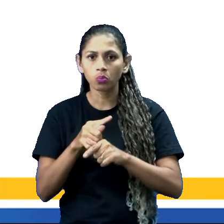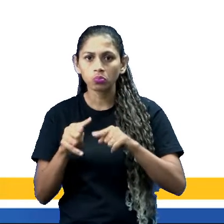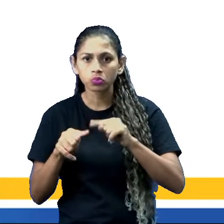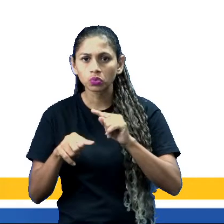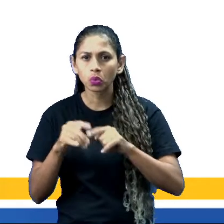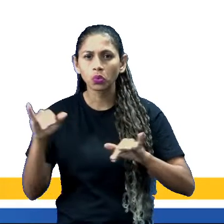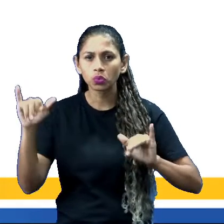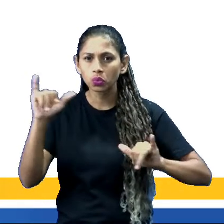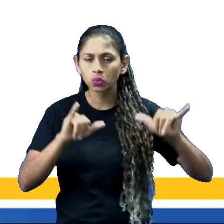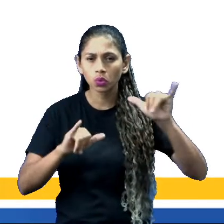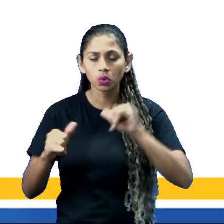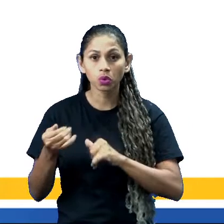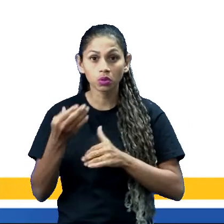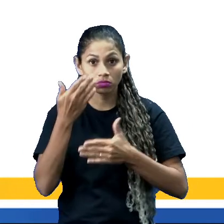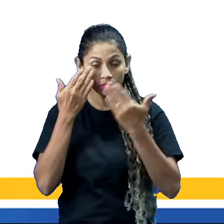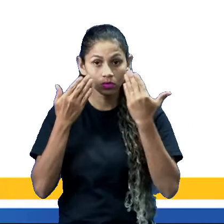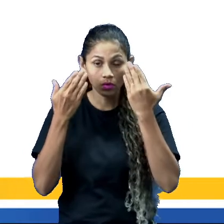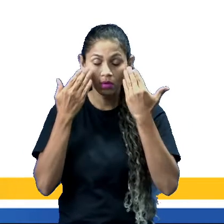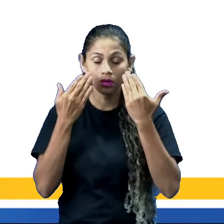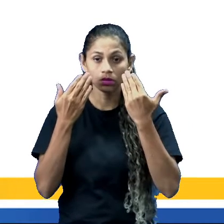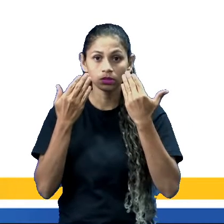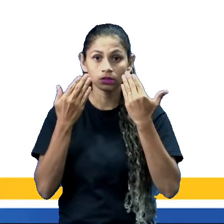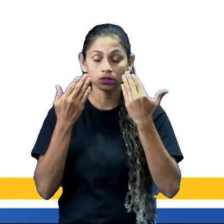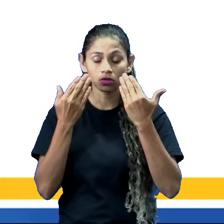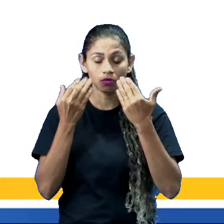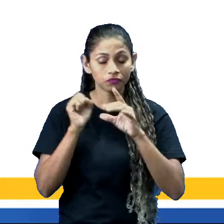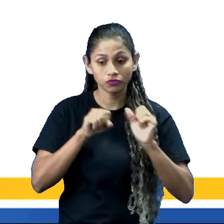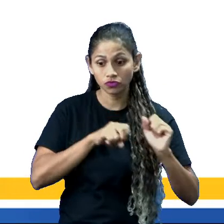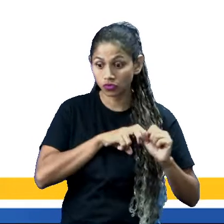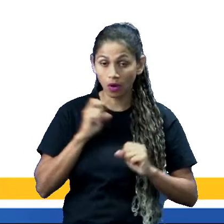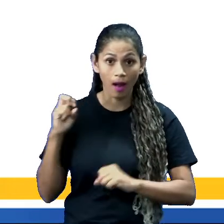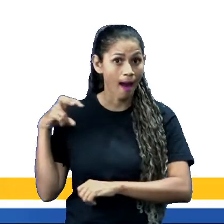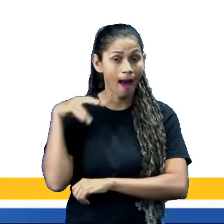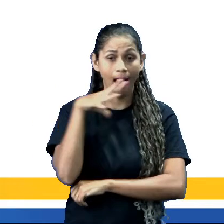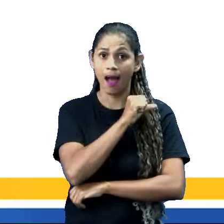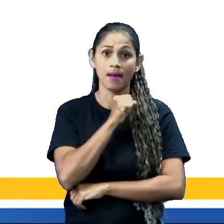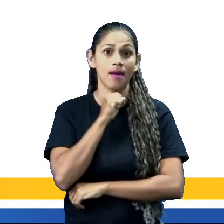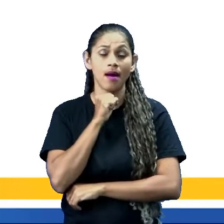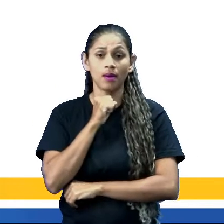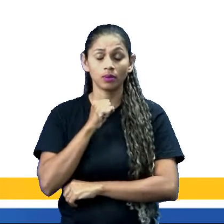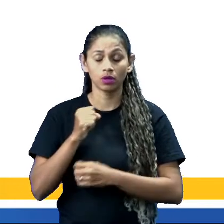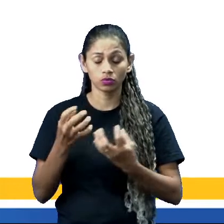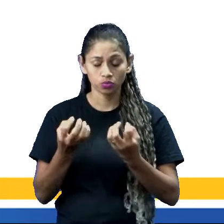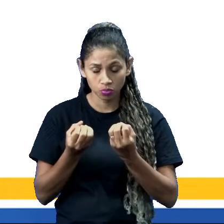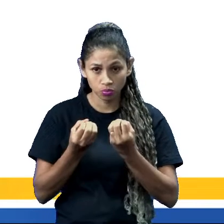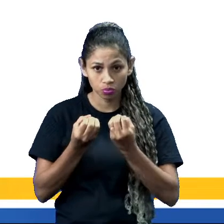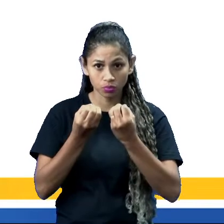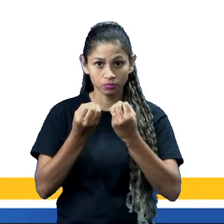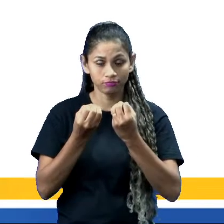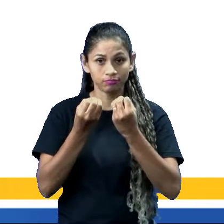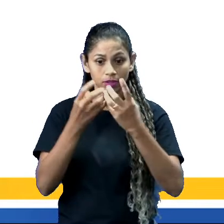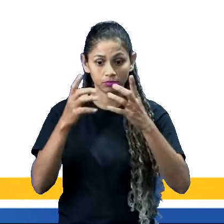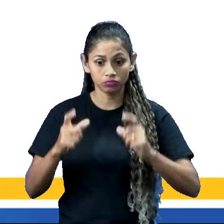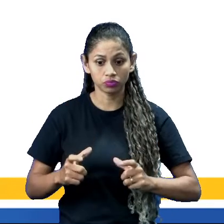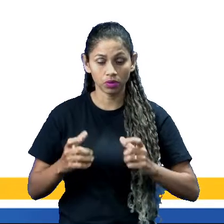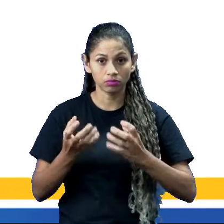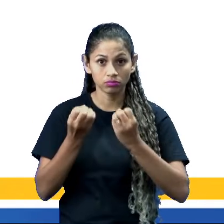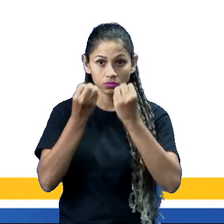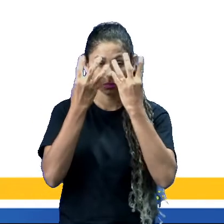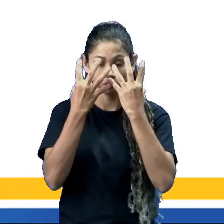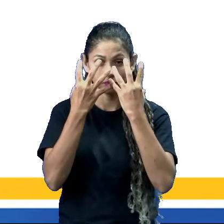ali no seu óleo, nos seus óleos, e aí você rapidamente, né, vai ali para o lava-óleos e já faz a lavagem ali